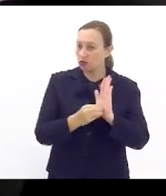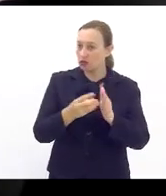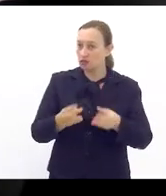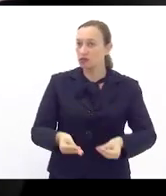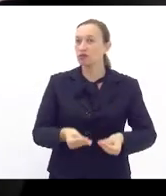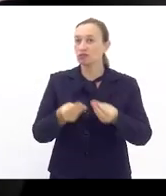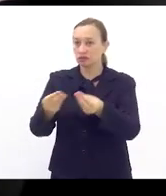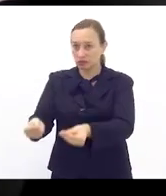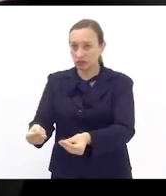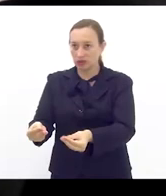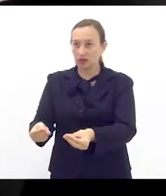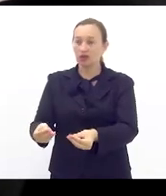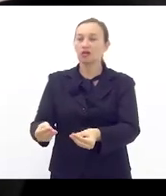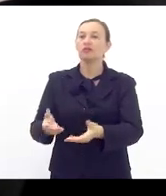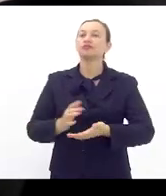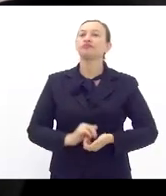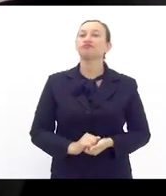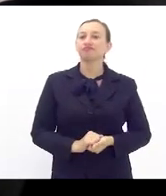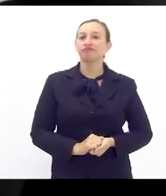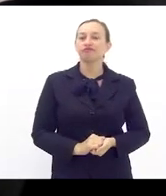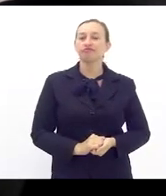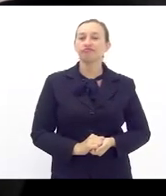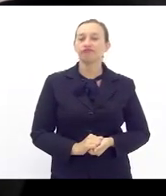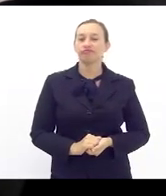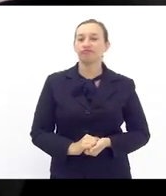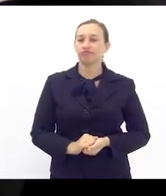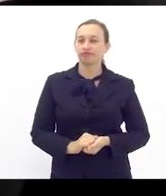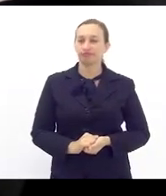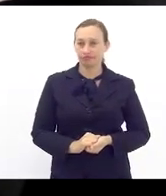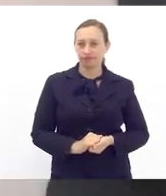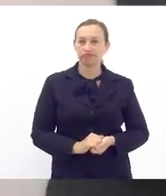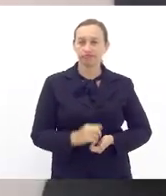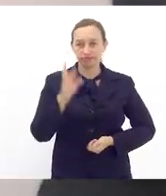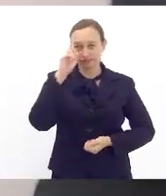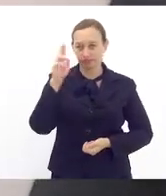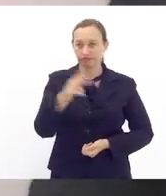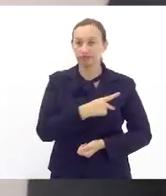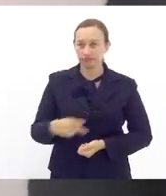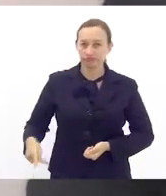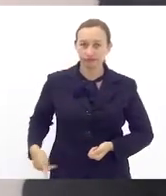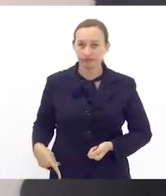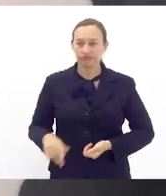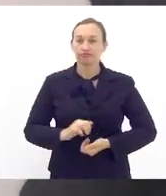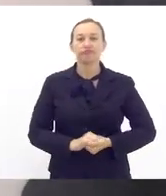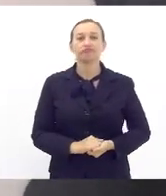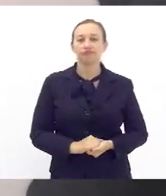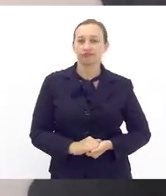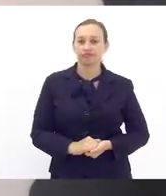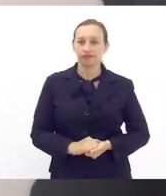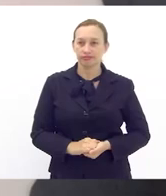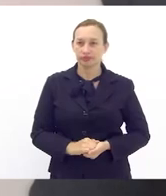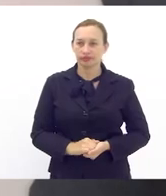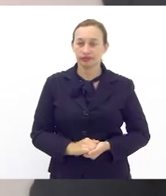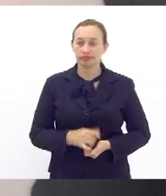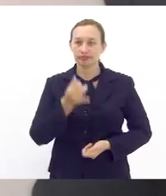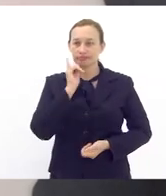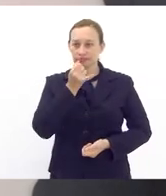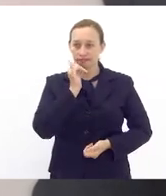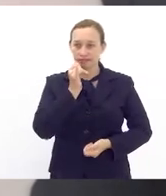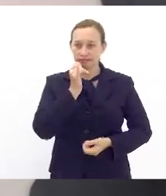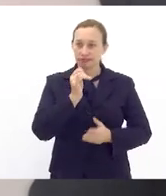e da entrada na nossa comissão o presidente pegando aqui o